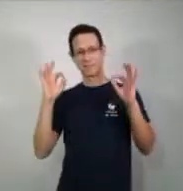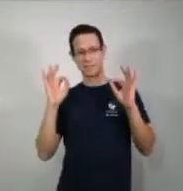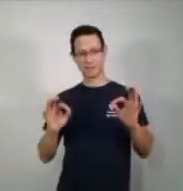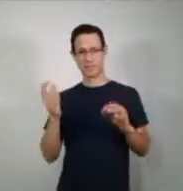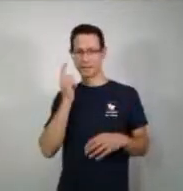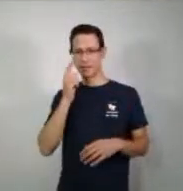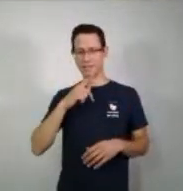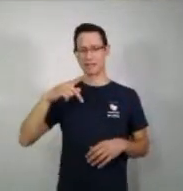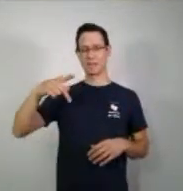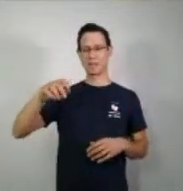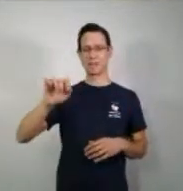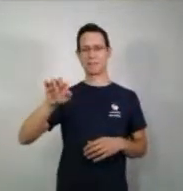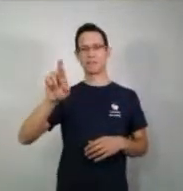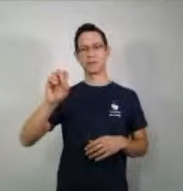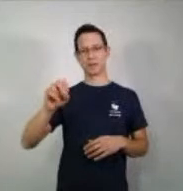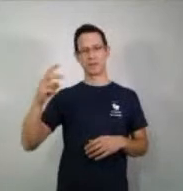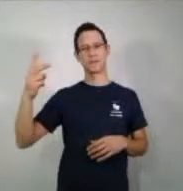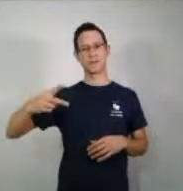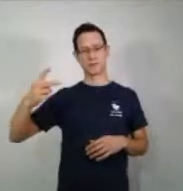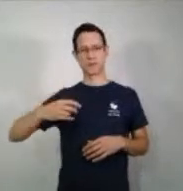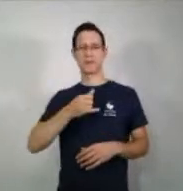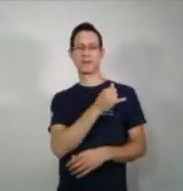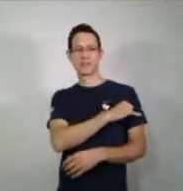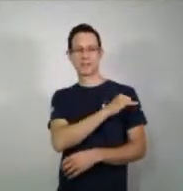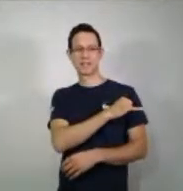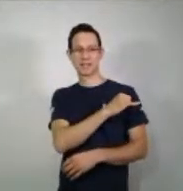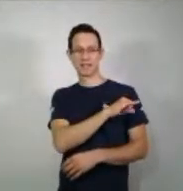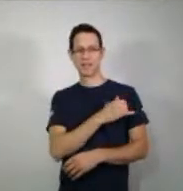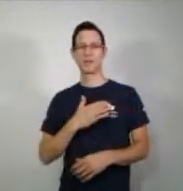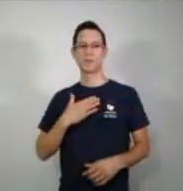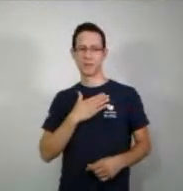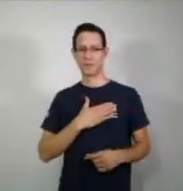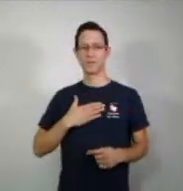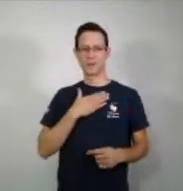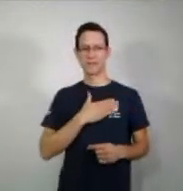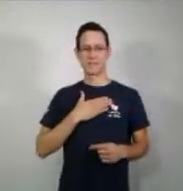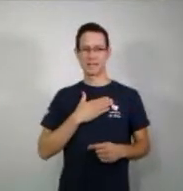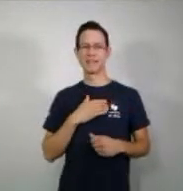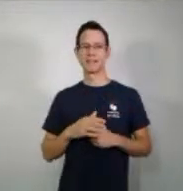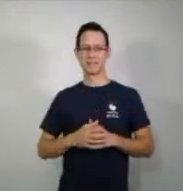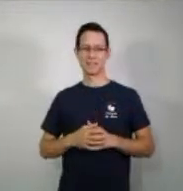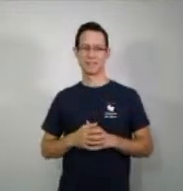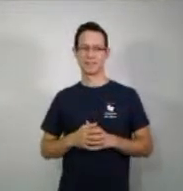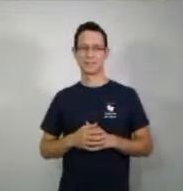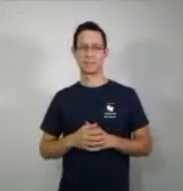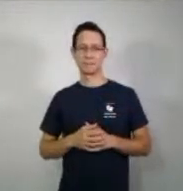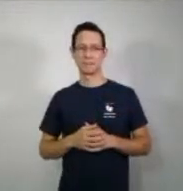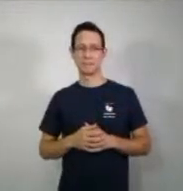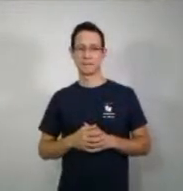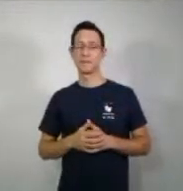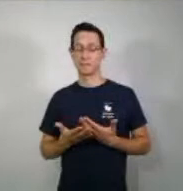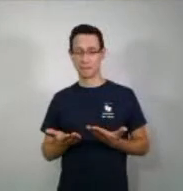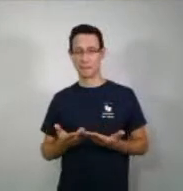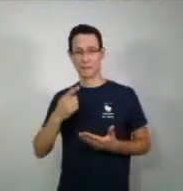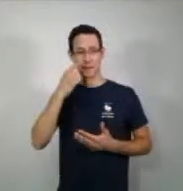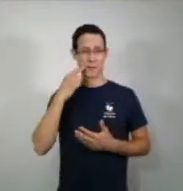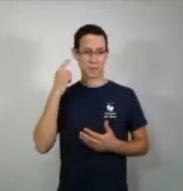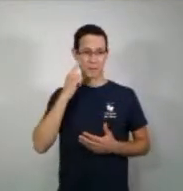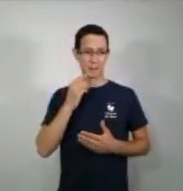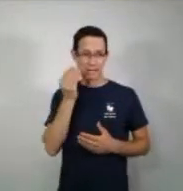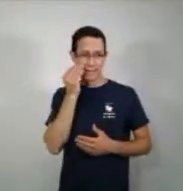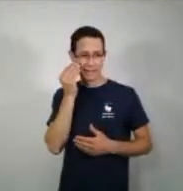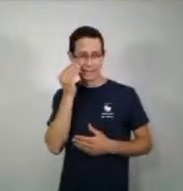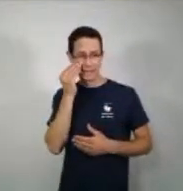Janeiro, né? Tinha esse prestígio em torno dessa posição. Ele fez para esse concurso